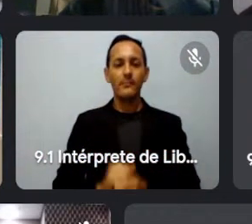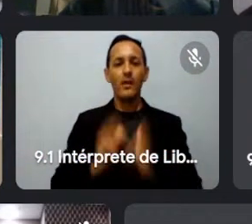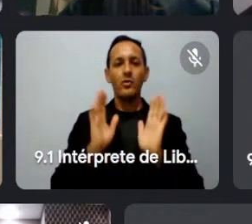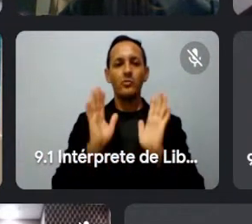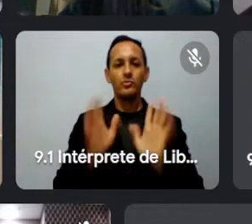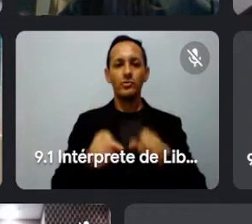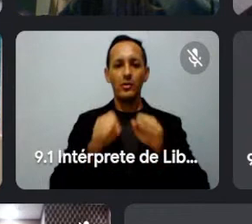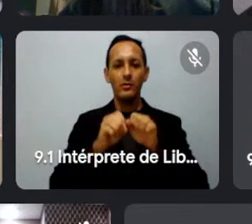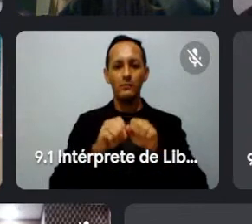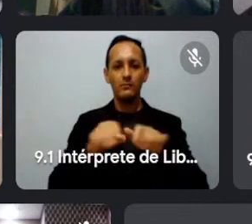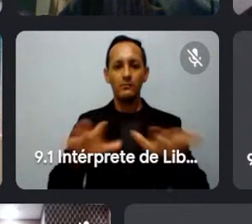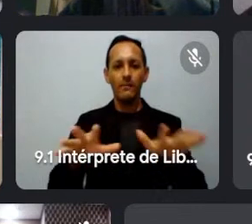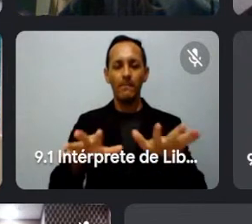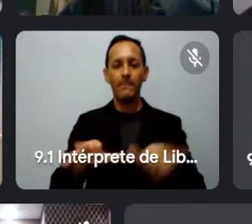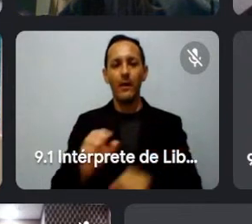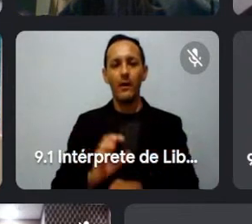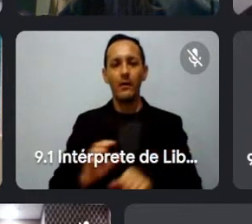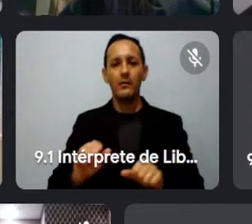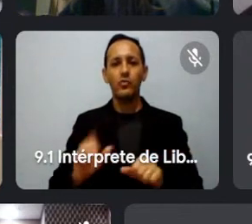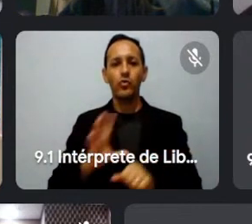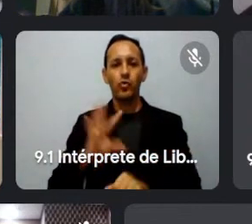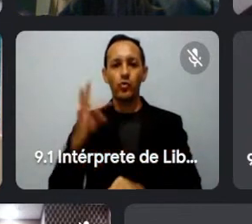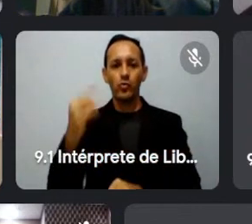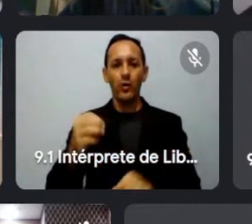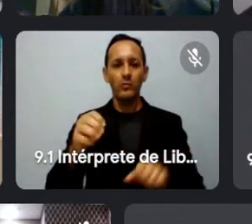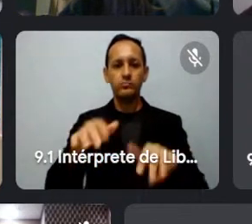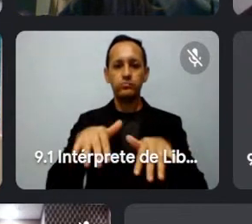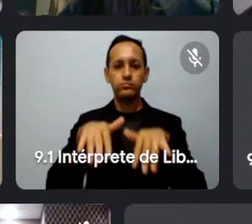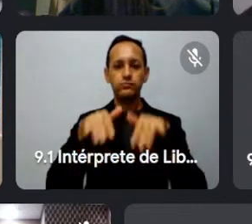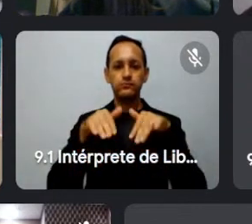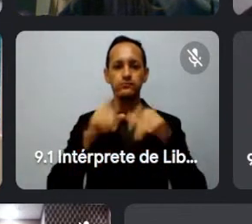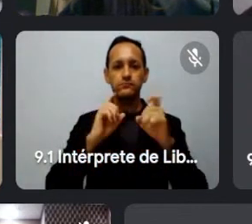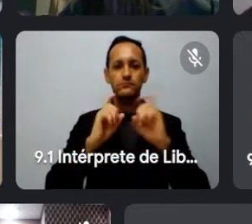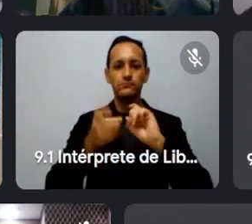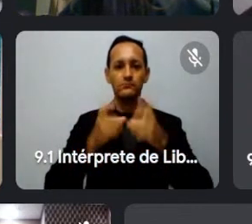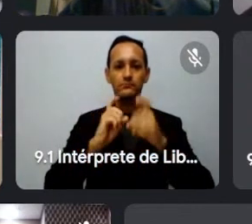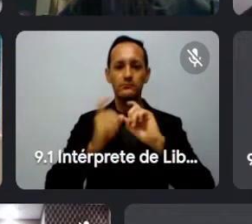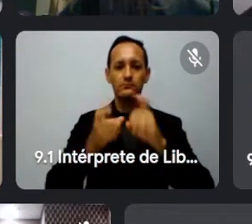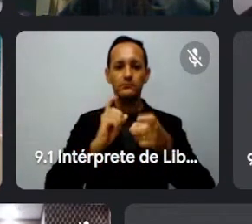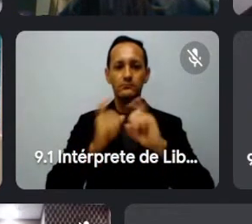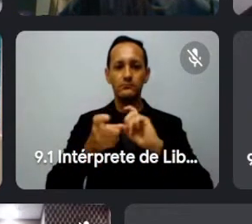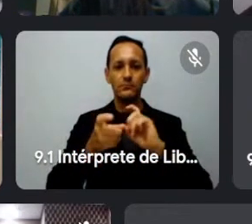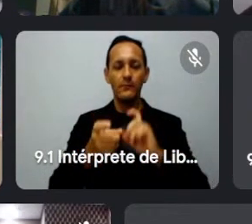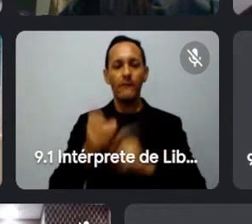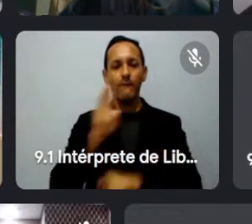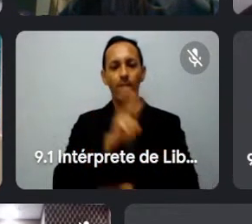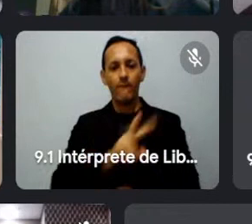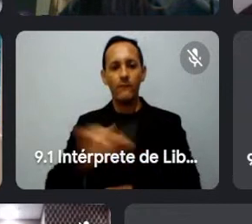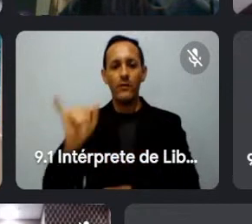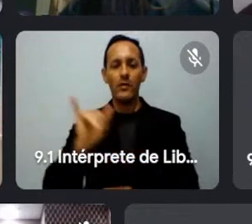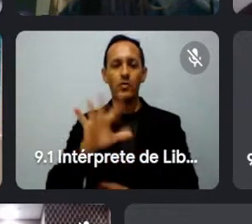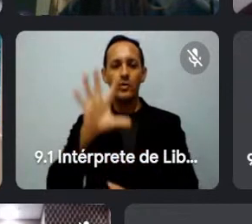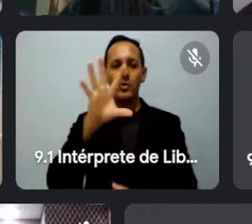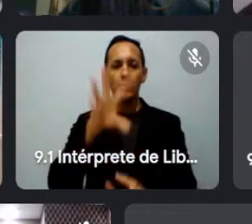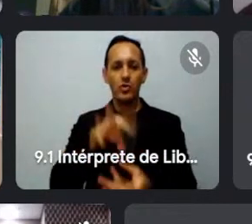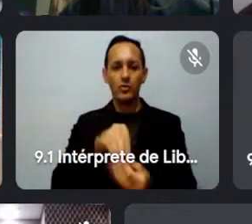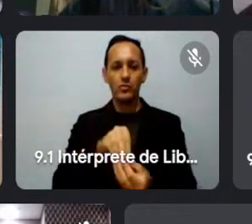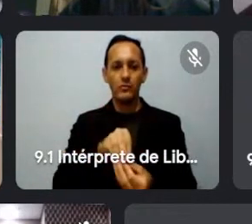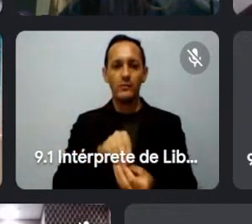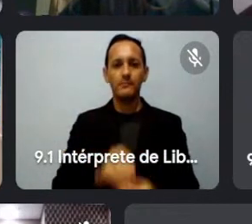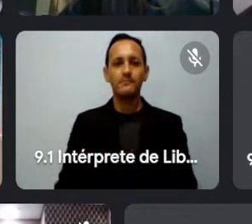disponibilizei voto a aos colegas da corte vou fazer um pequeno resumo caso